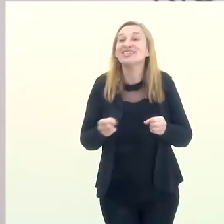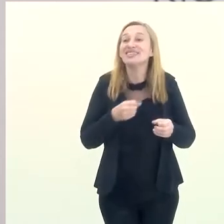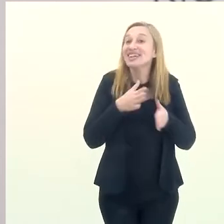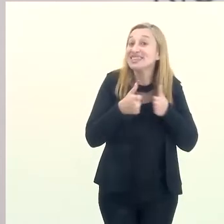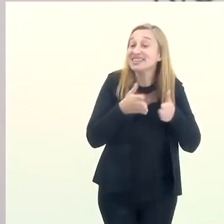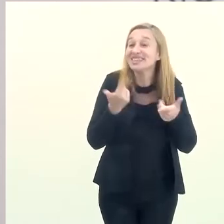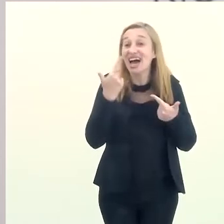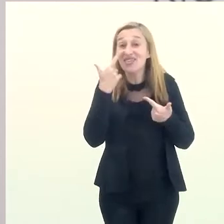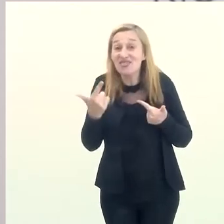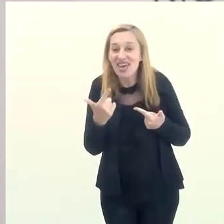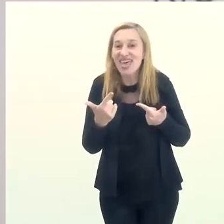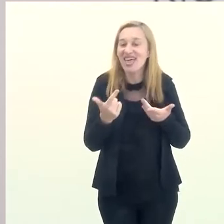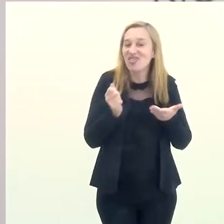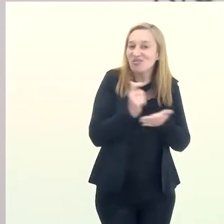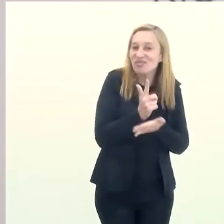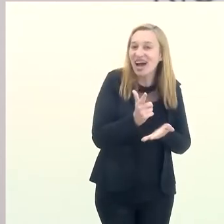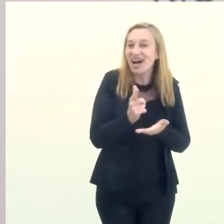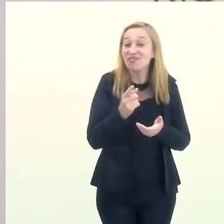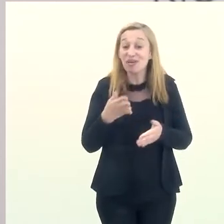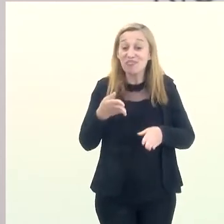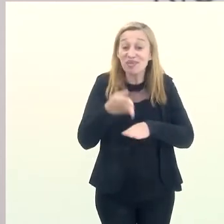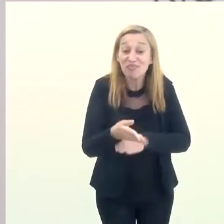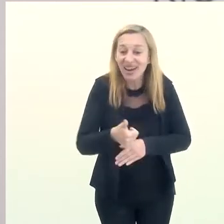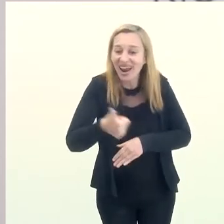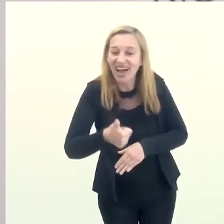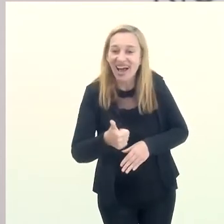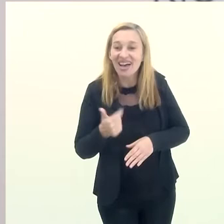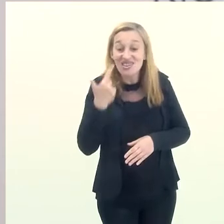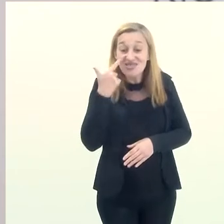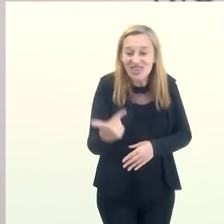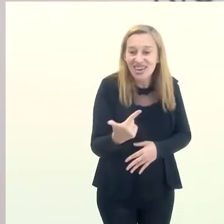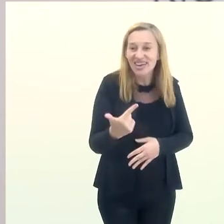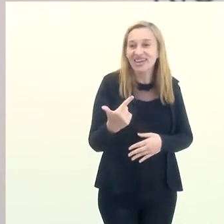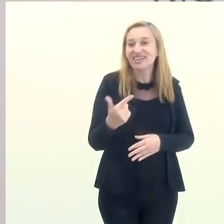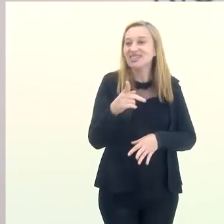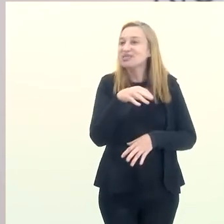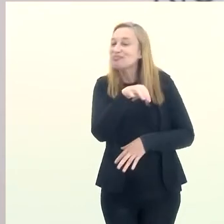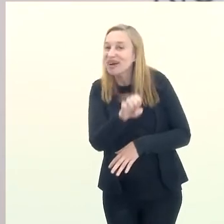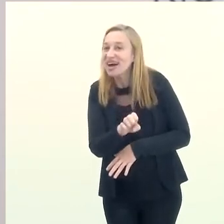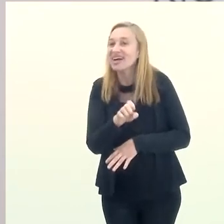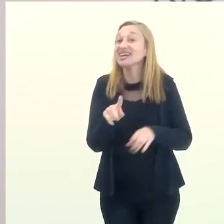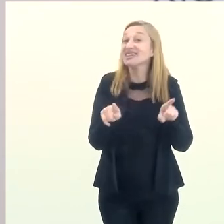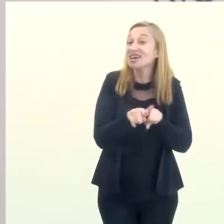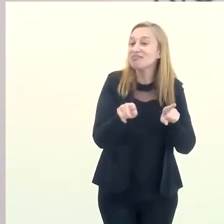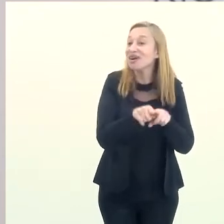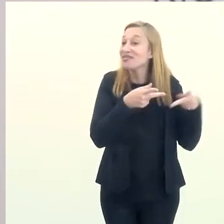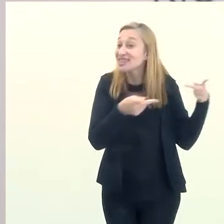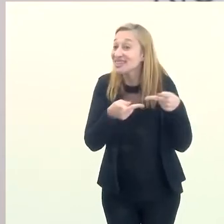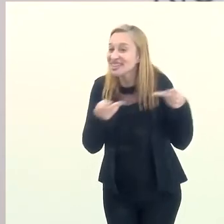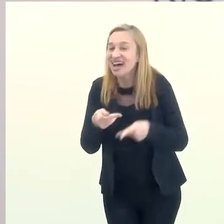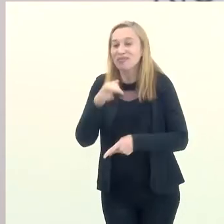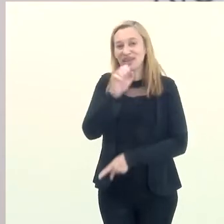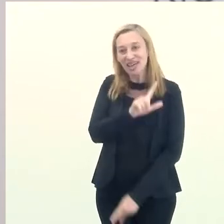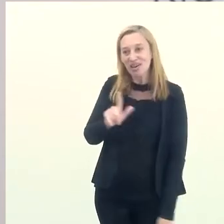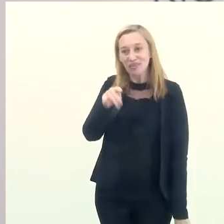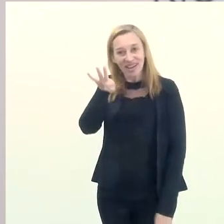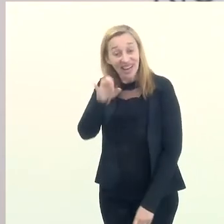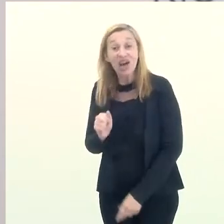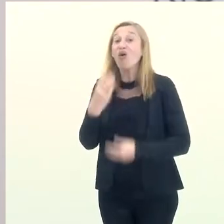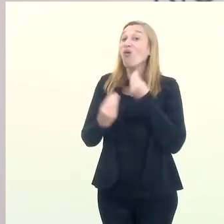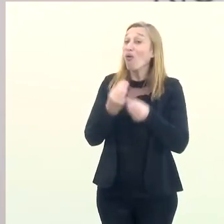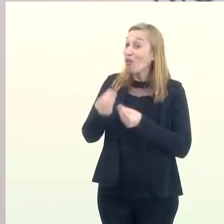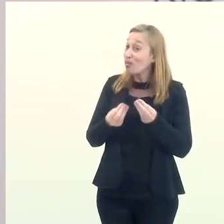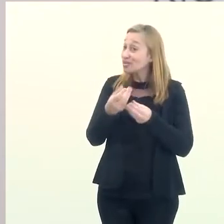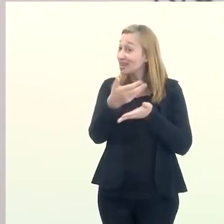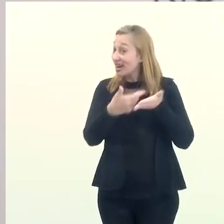podem acessar os convites, para quem quer ser o primeiro lá a botar os pés no parque e também visitar Miguel Pereira.